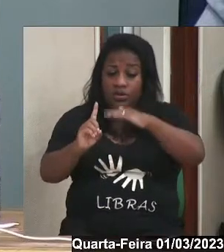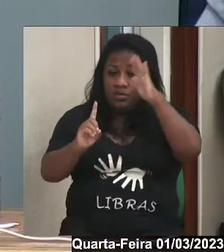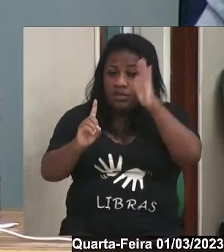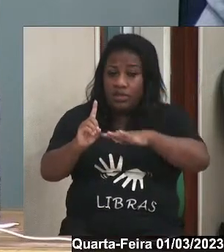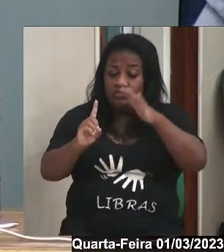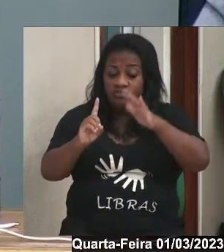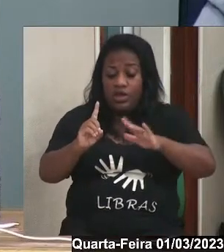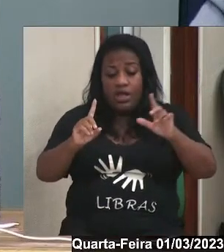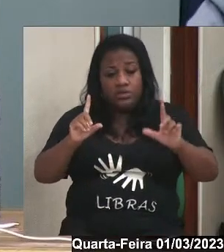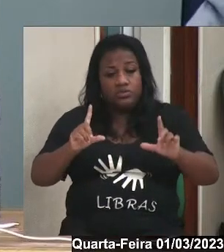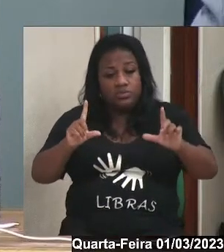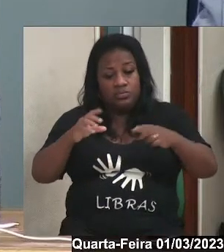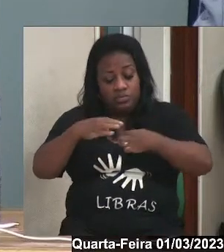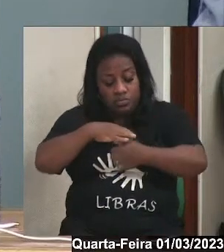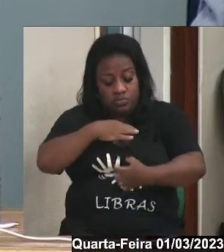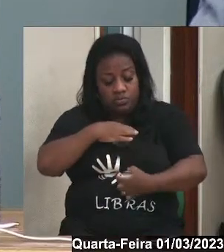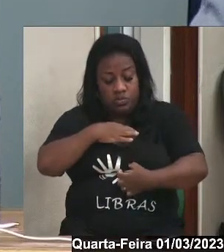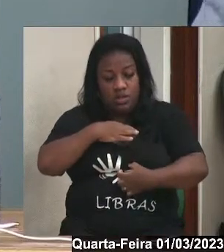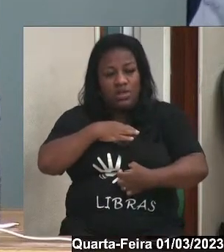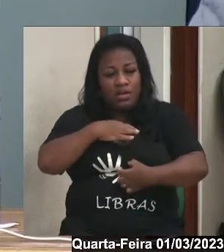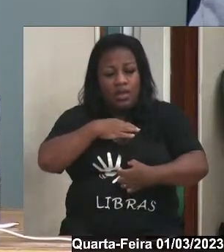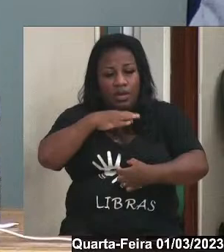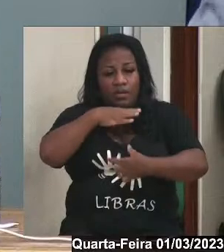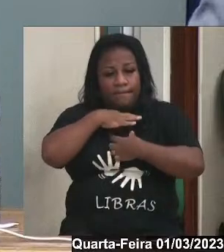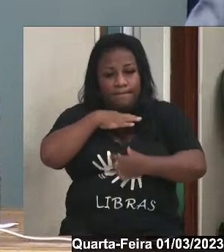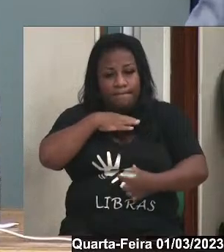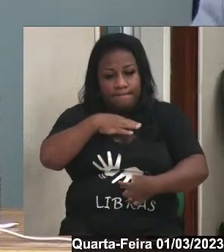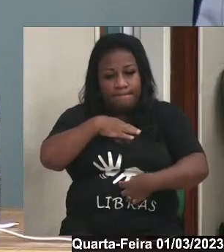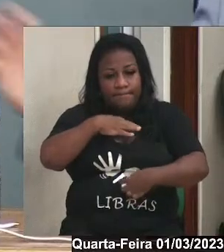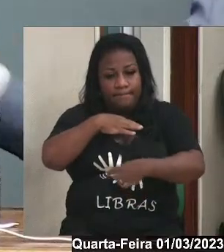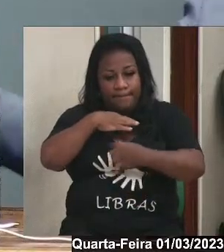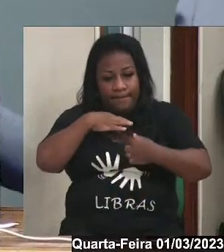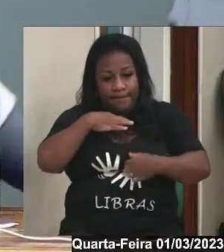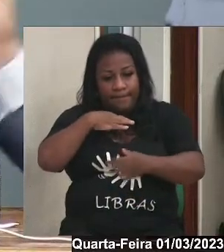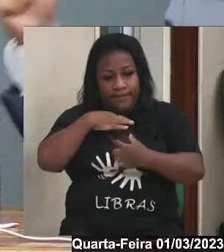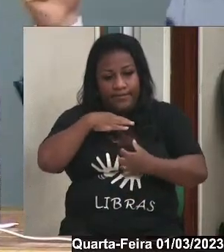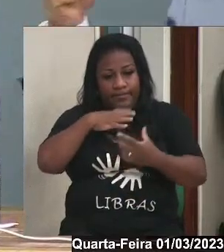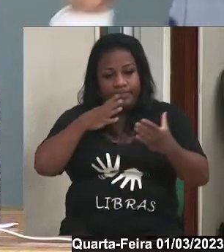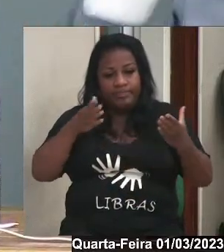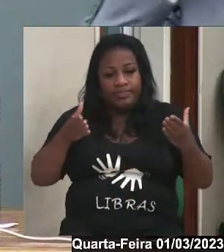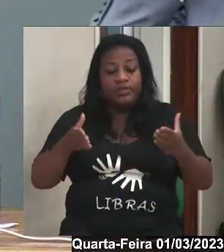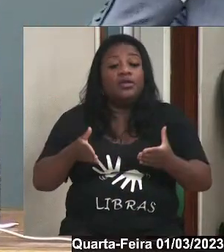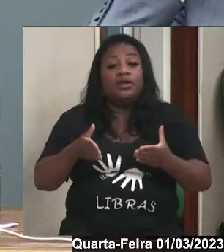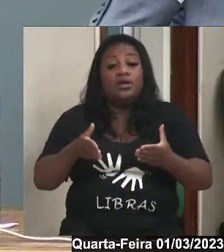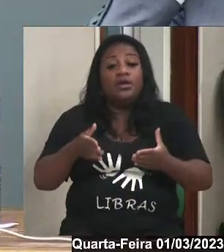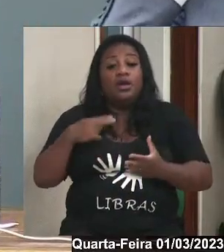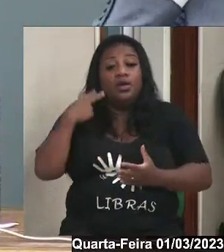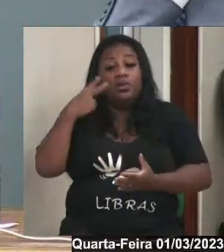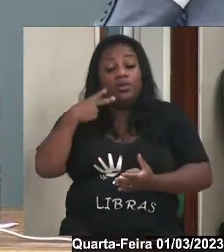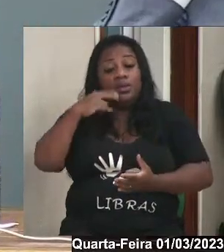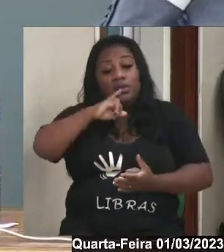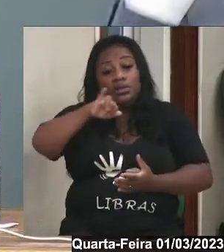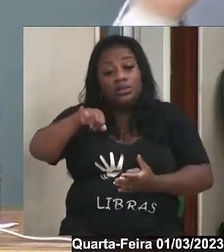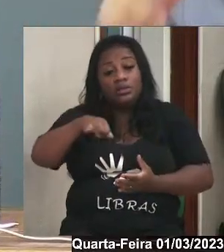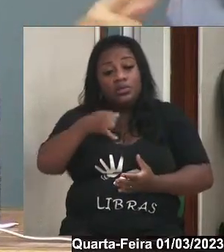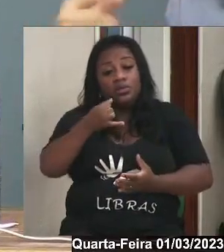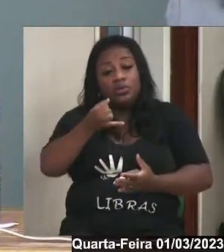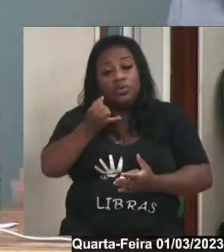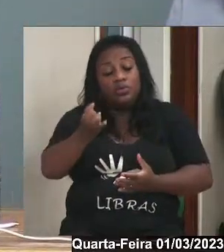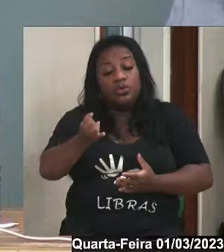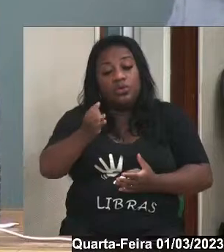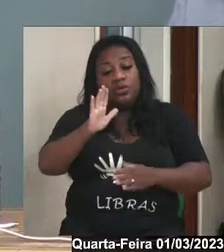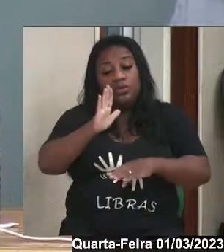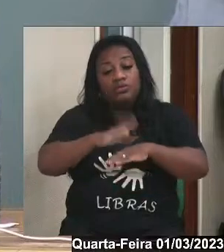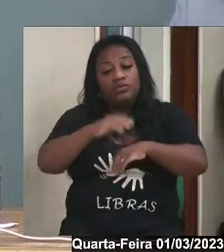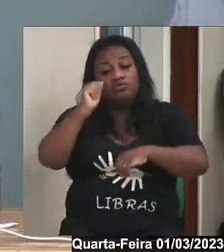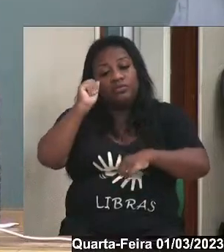O vereador Gilson Oliveira Balbina chamou para entregar a homenagem à senhora Ana Paula Dias Cerqueira. O vereador José de Souza Santos